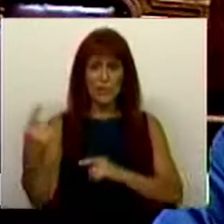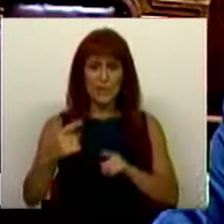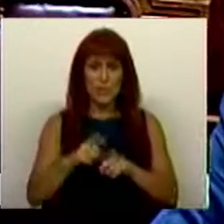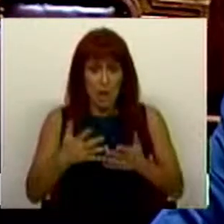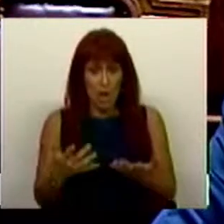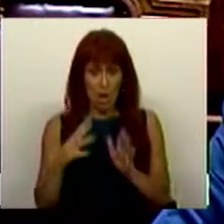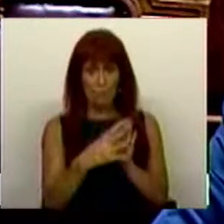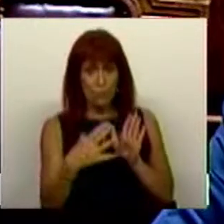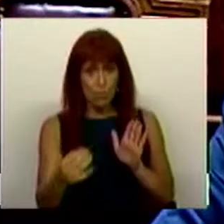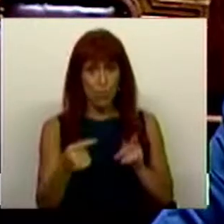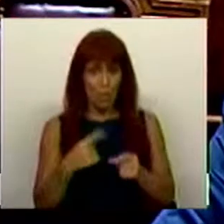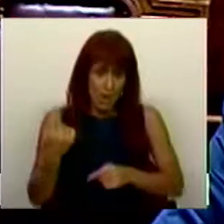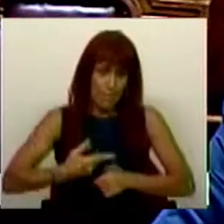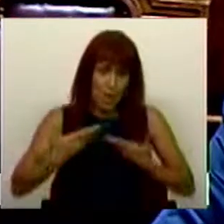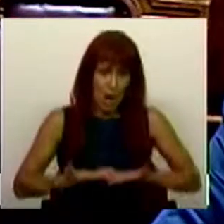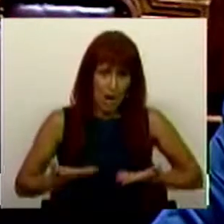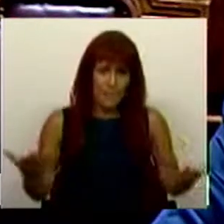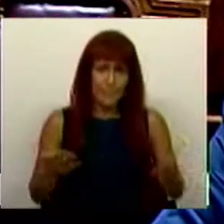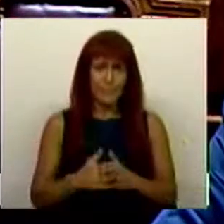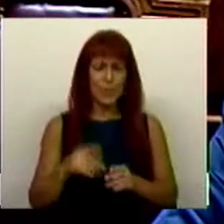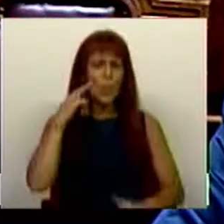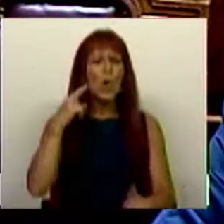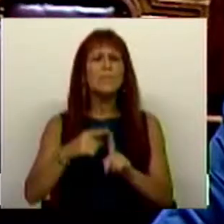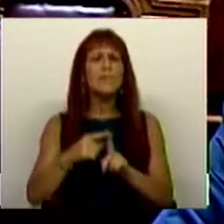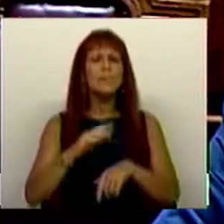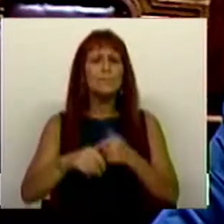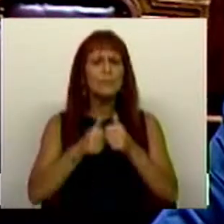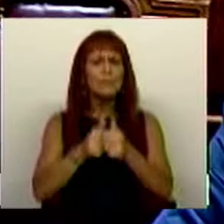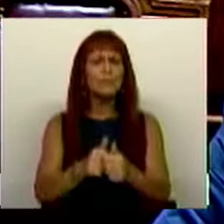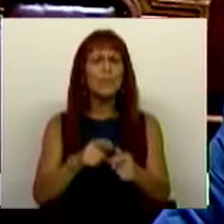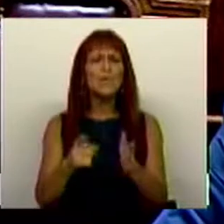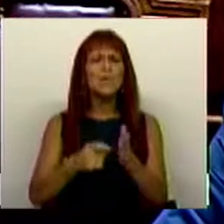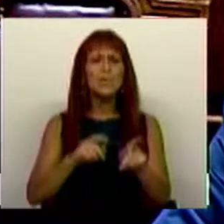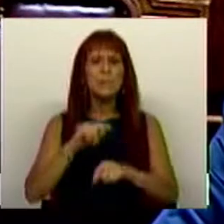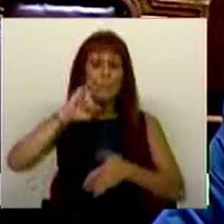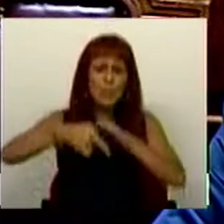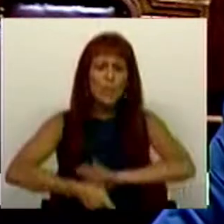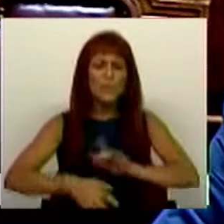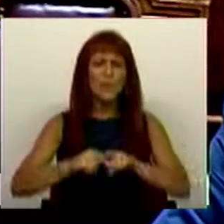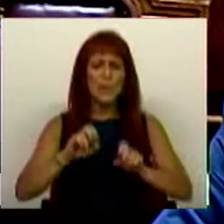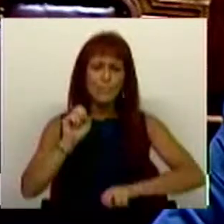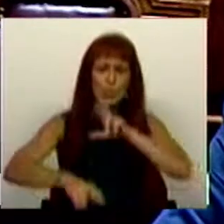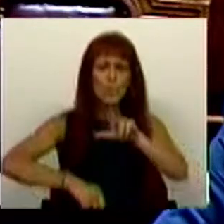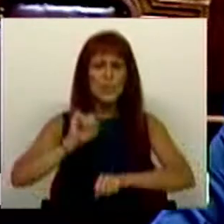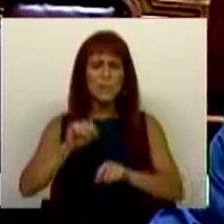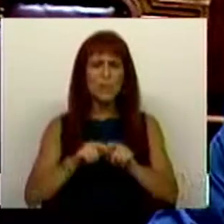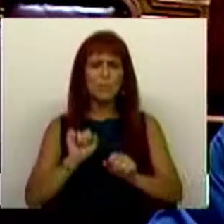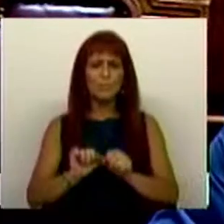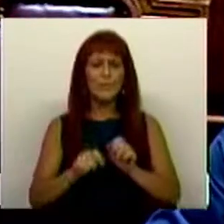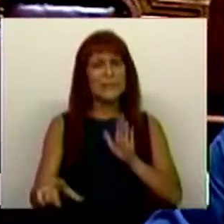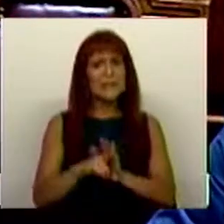cuja transposição se impõe, o objetivo prosseguido prendeu-se com a necessidade de aprofundar e modernizar o